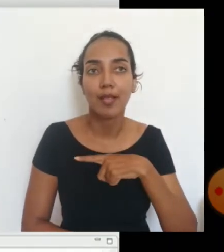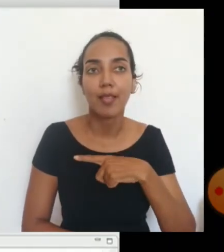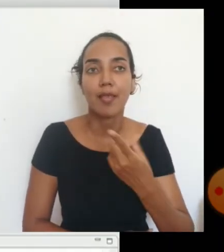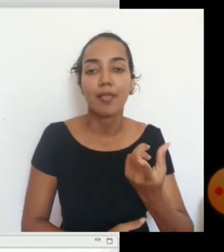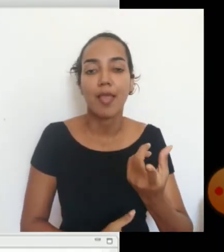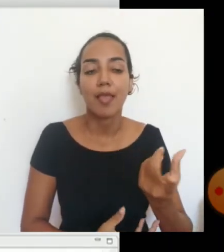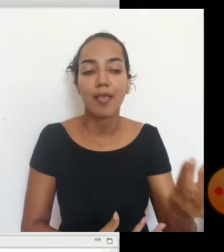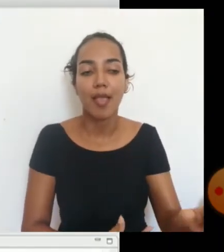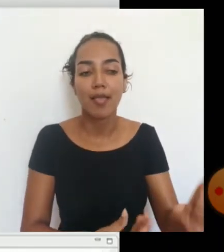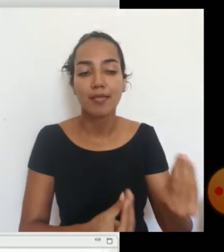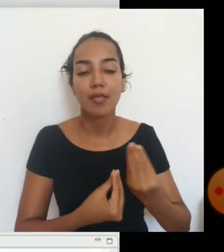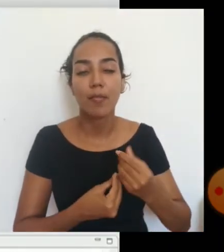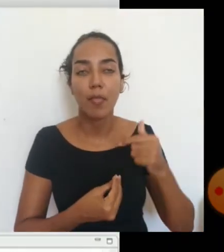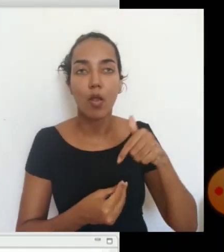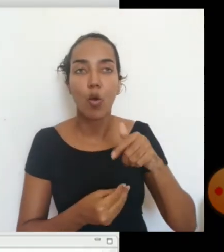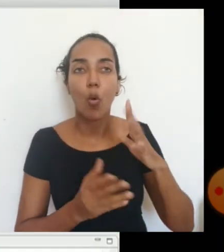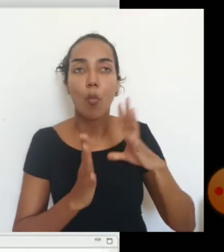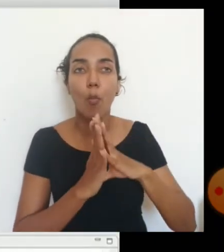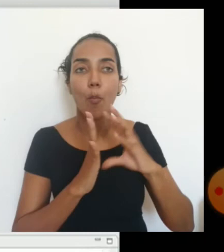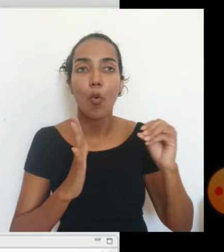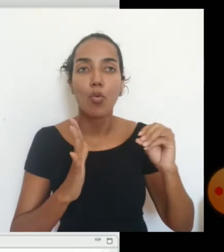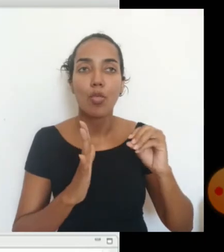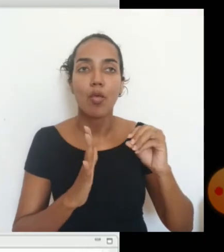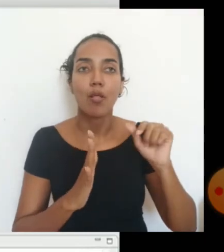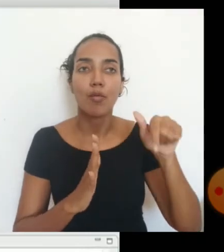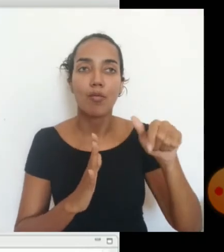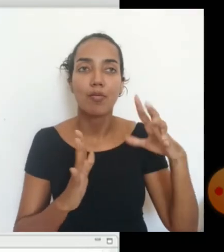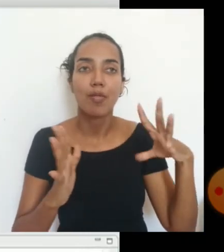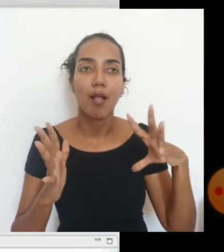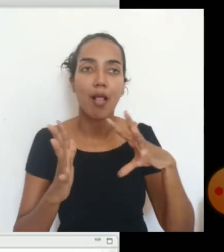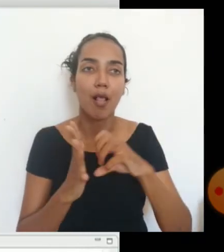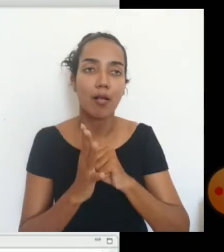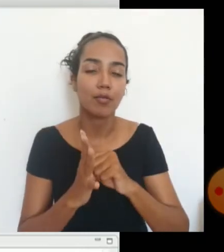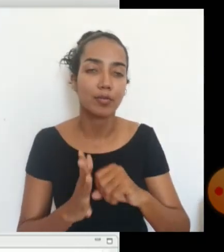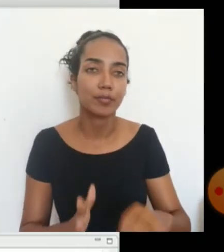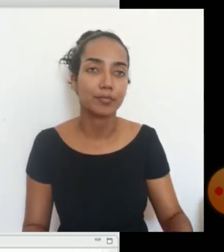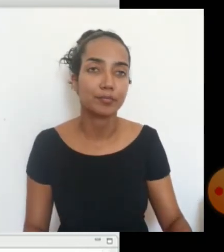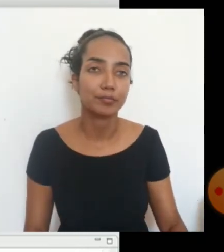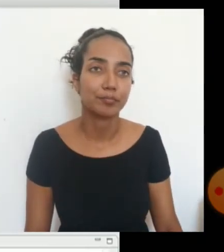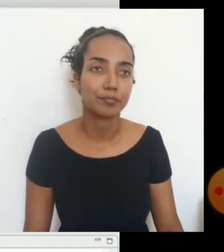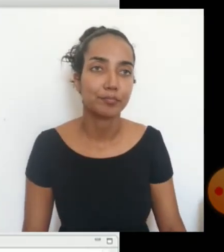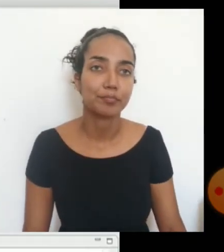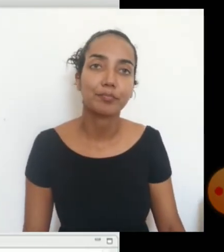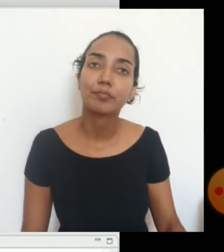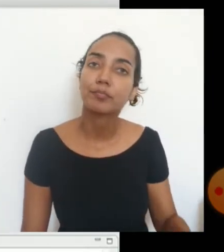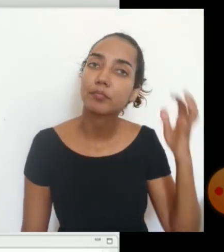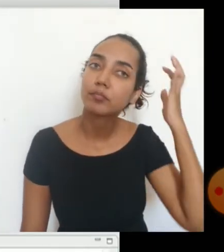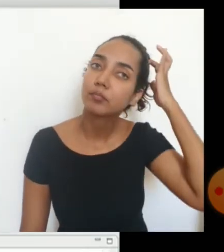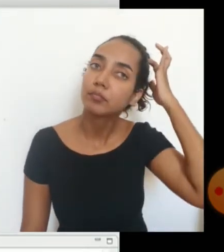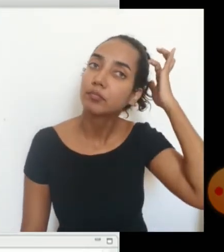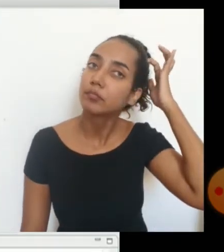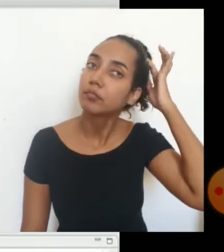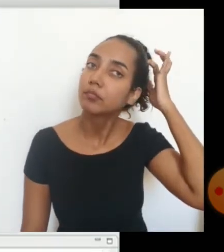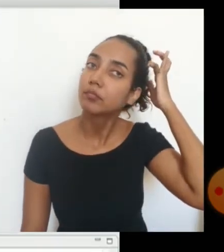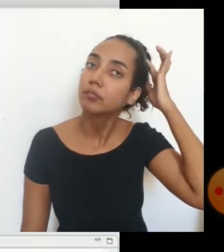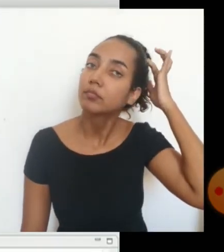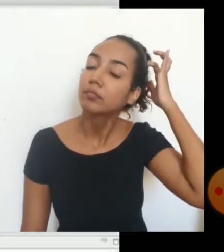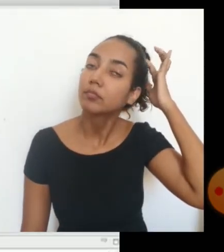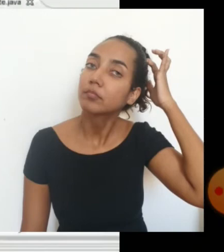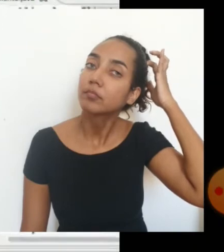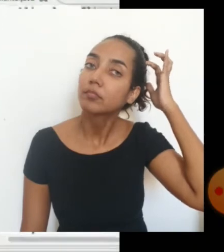Então aqui, ó, deixa eu dar um zoom para facilitar nosso entendimento. Eu posso chegar aqui,